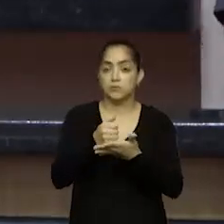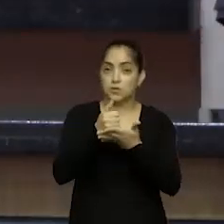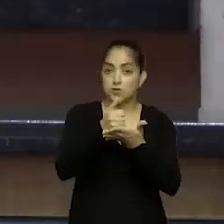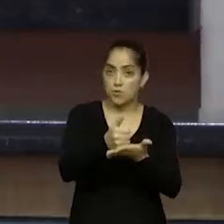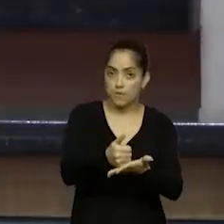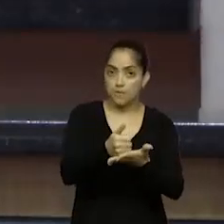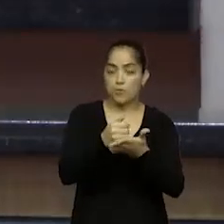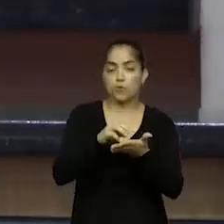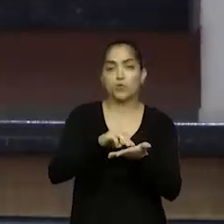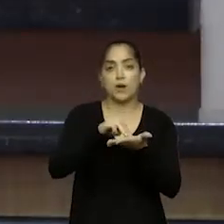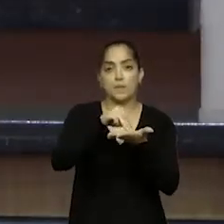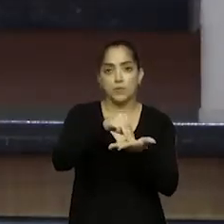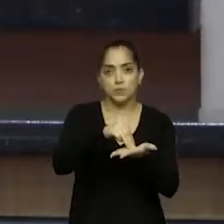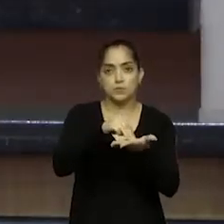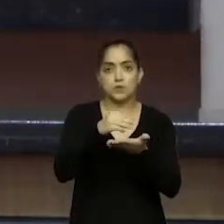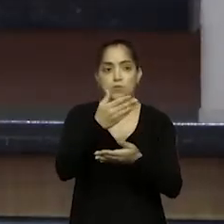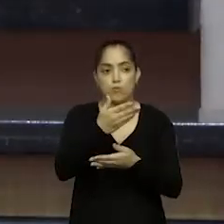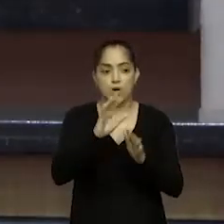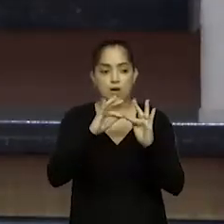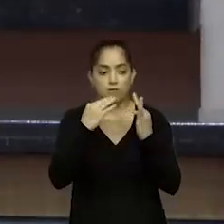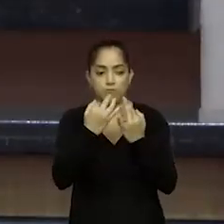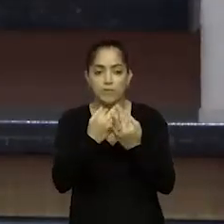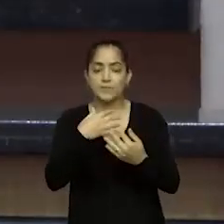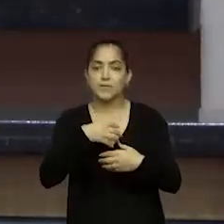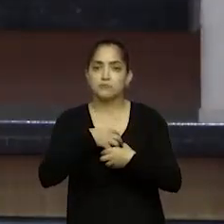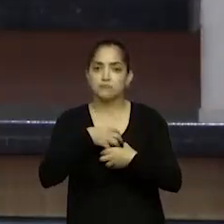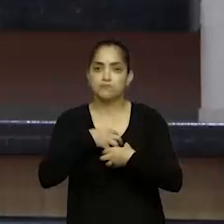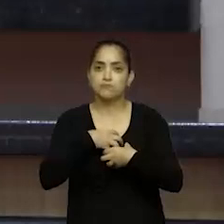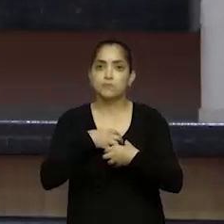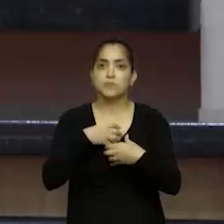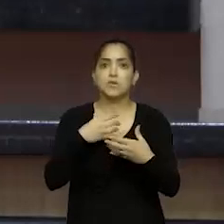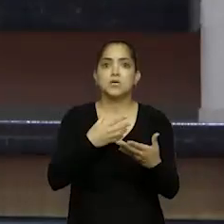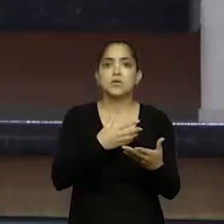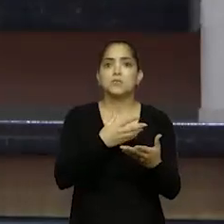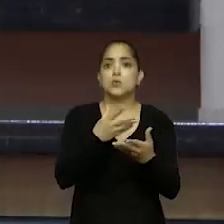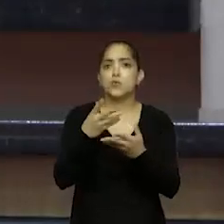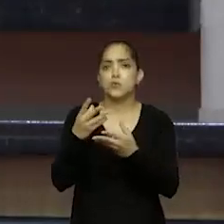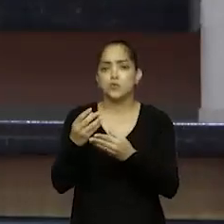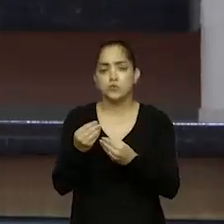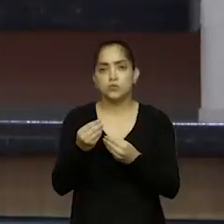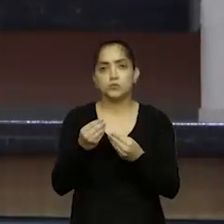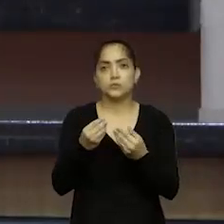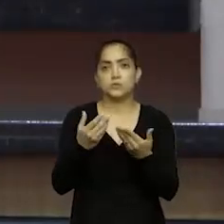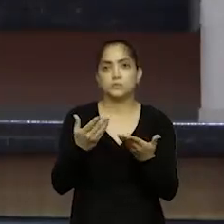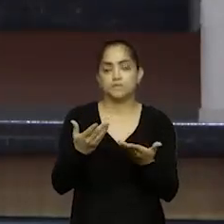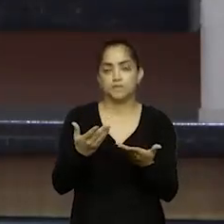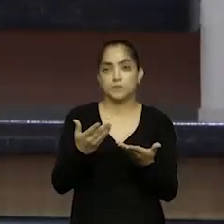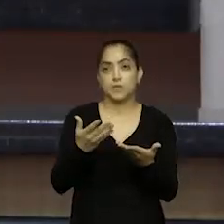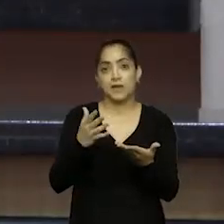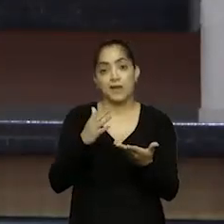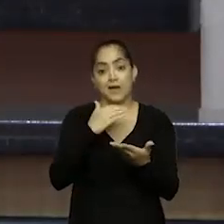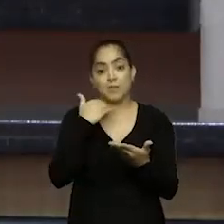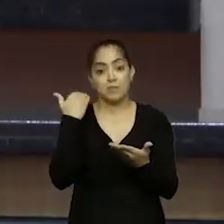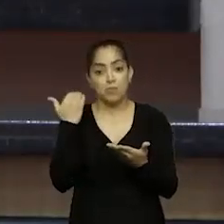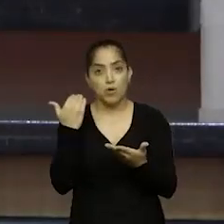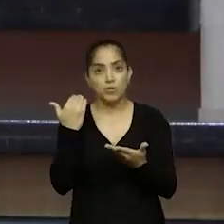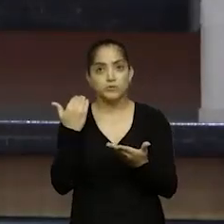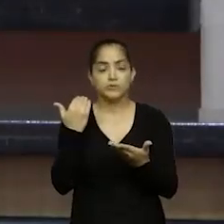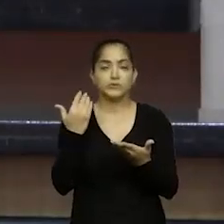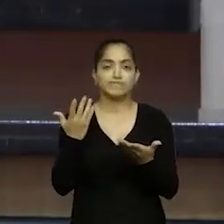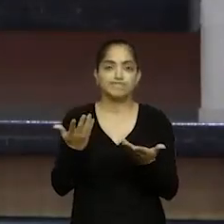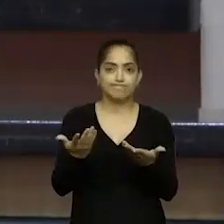esta moção, a família enlutada e tantos outros, mas é claro que a morte sempre é